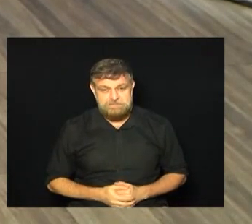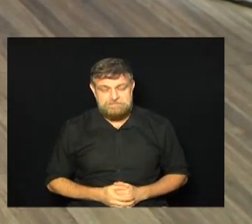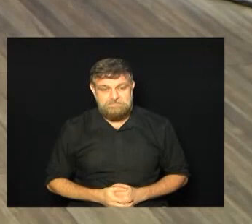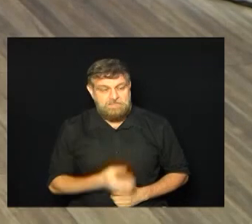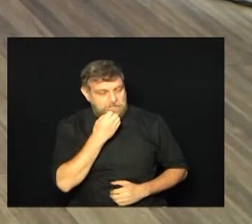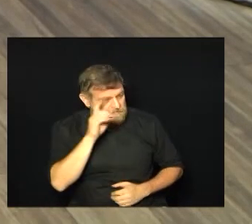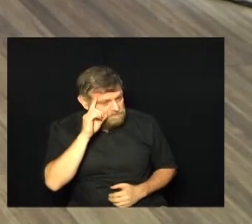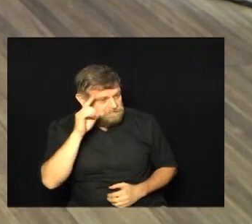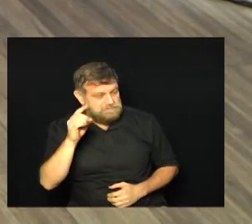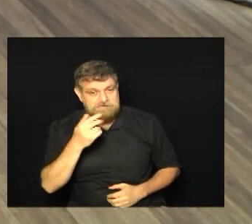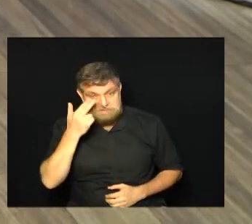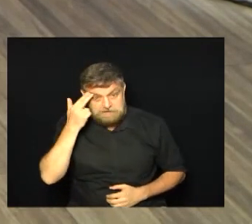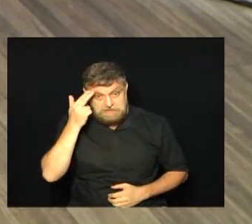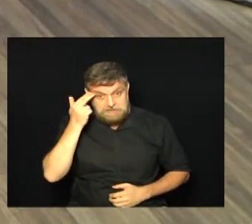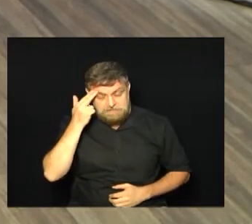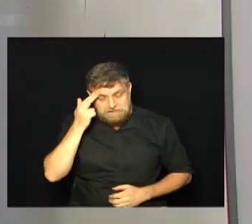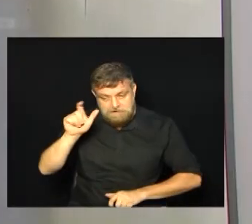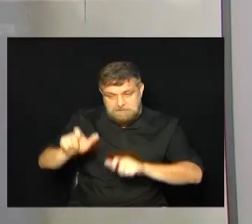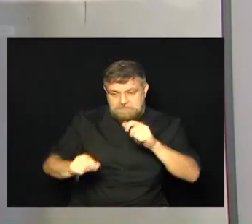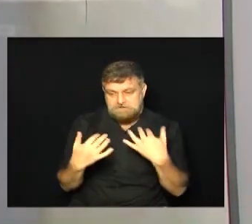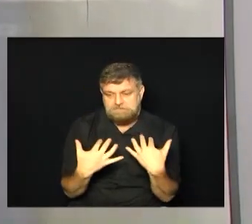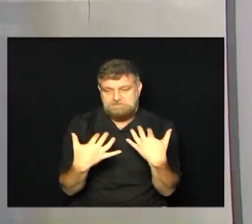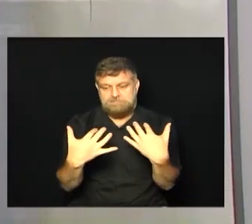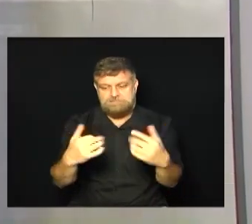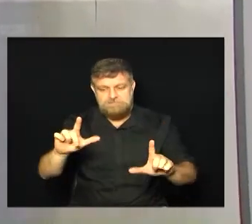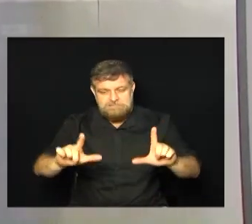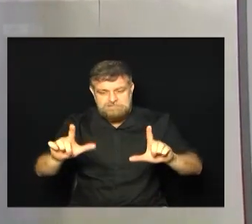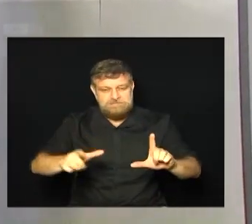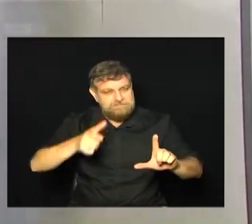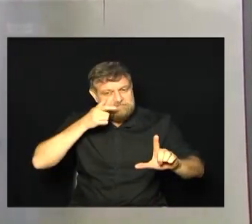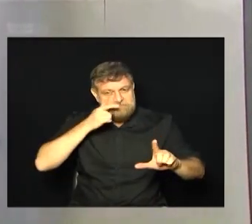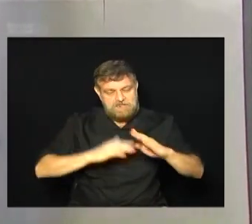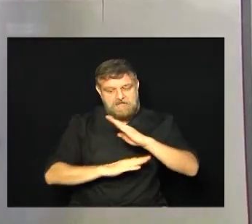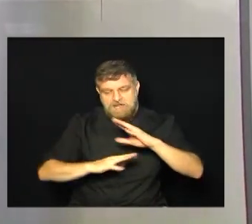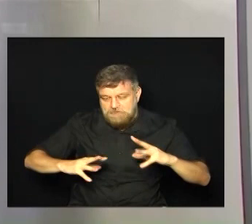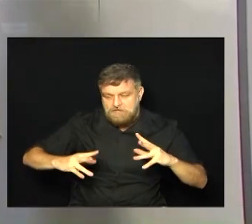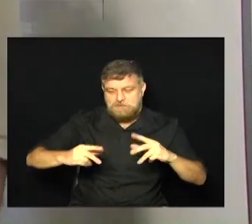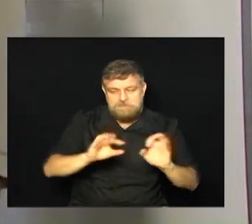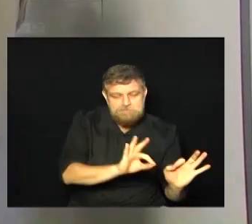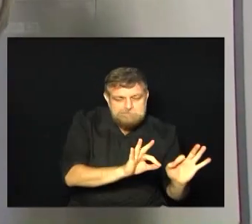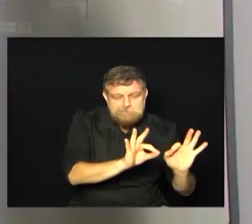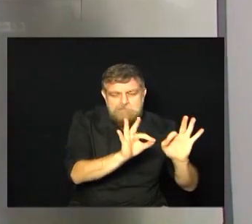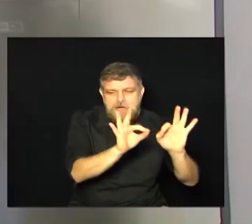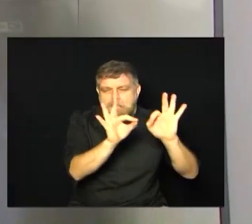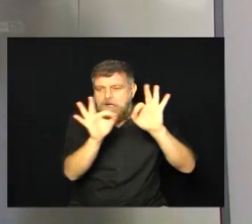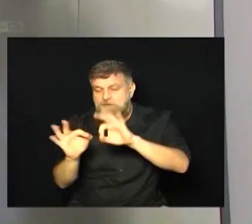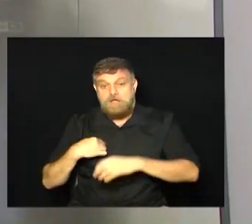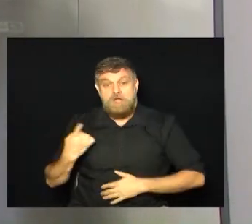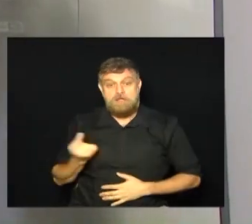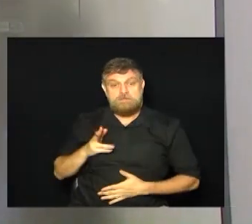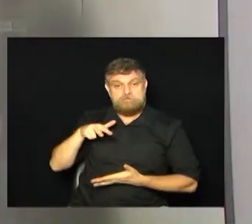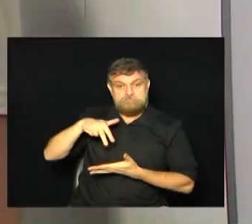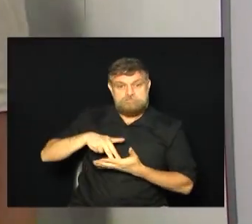Bom dia para você, Gabriel, bom dia para todo mundo acompanhando o Câmara Total. Pois é, nós estamos aqui